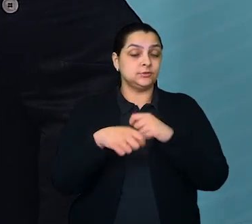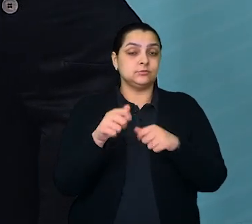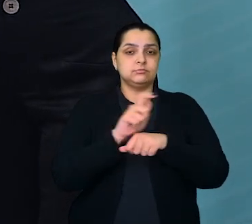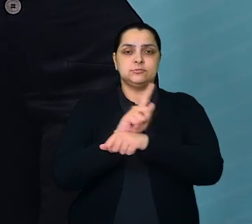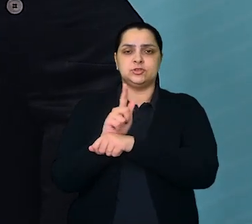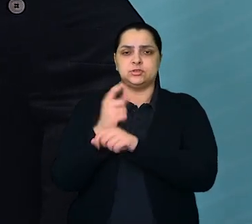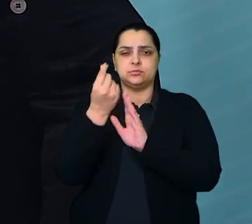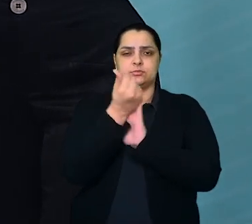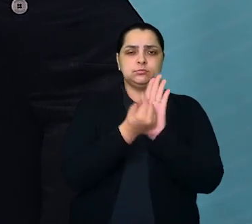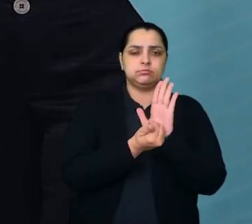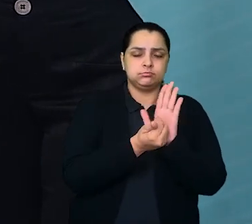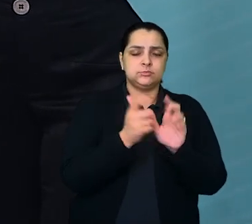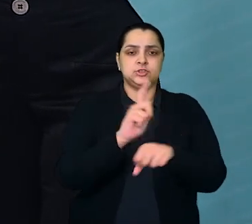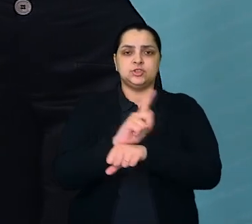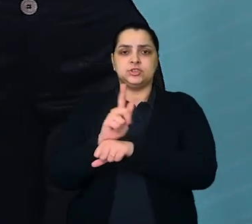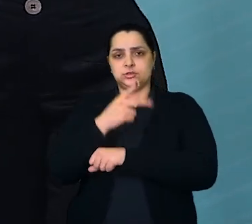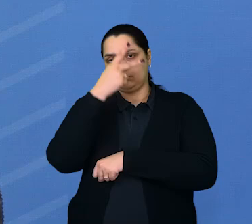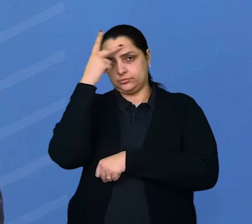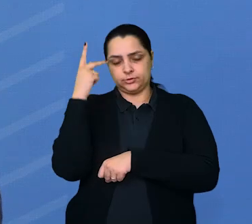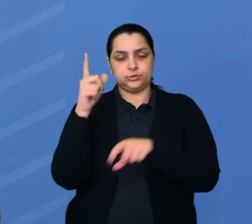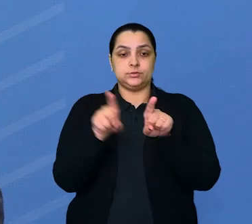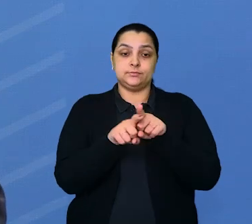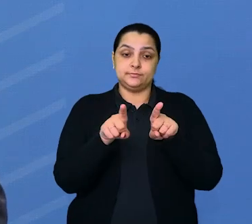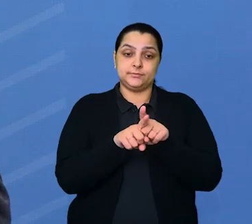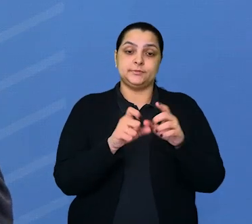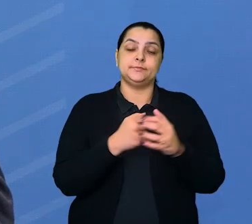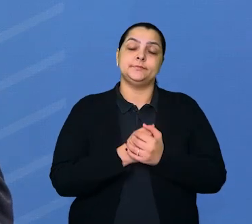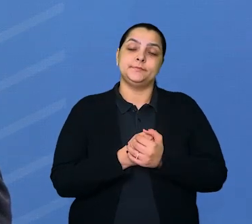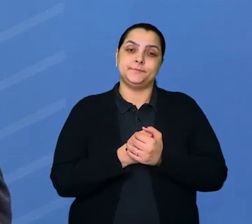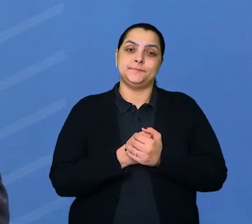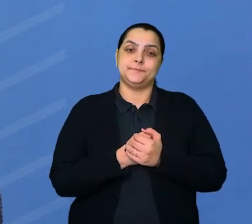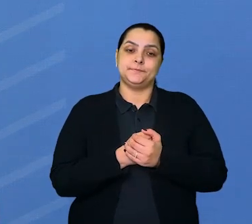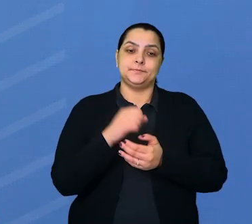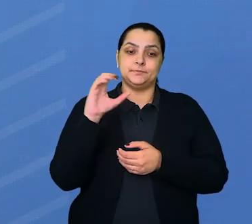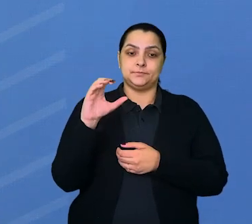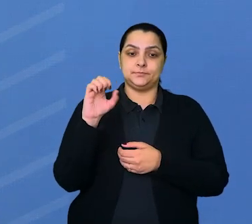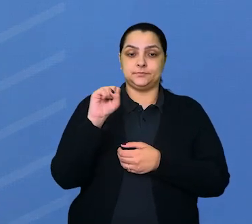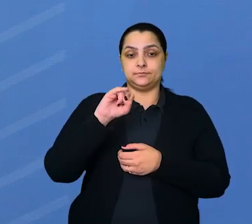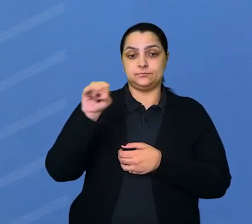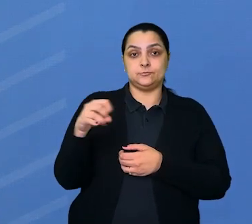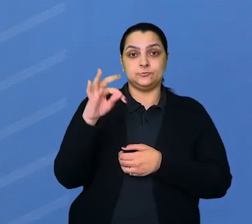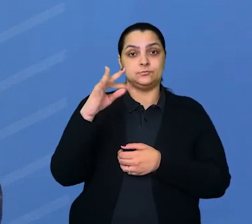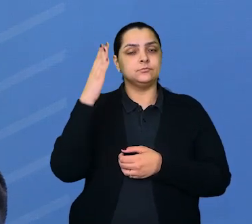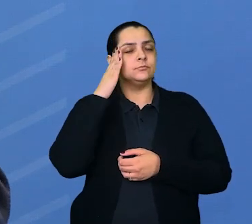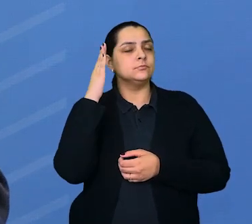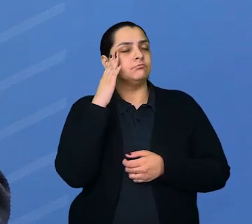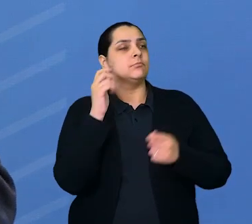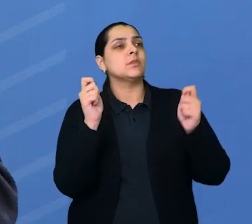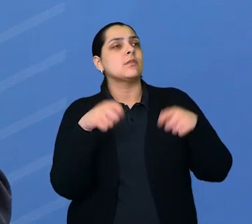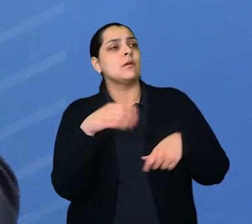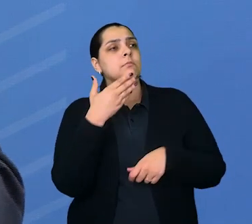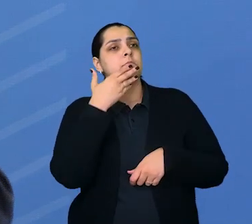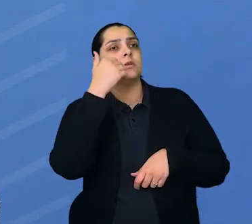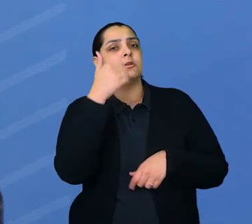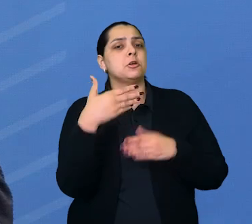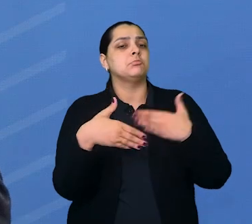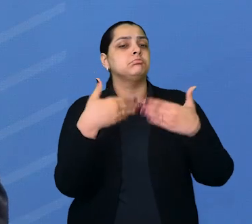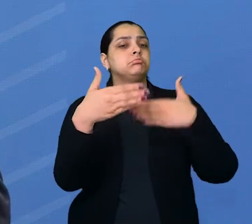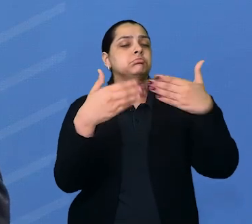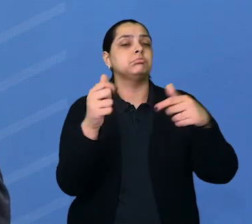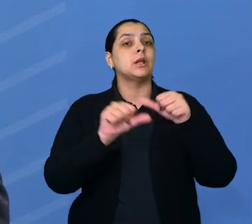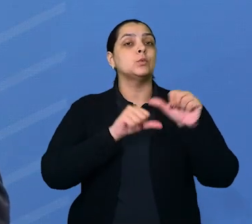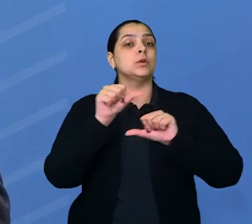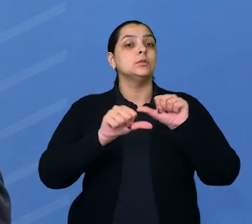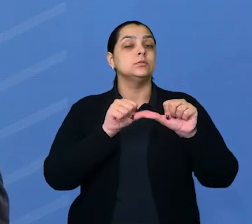gestão orçamentária e o de gestão de pessoas. O Conselho Superior da Justiça do Trabalho quer saber o que pode ser melhorado nas próximas versões